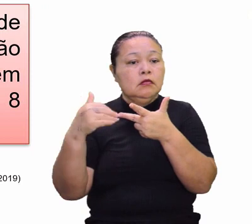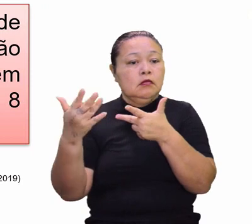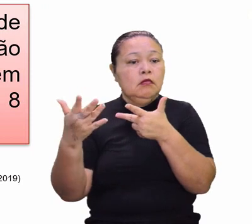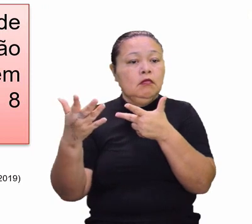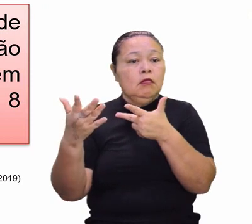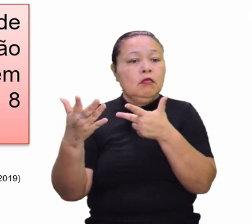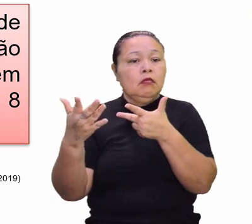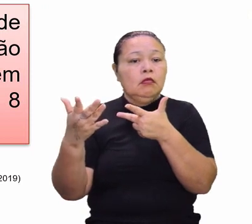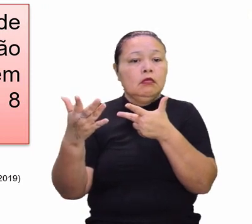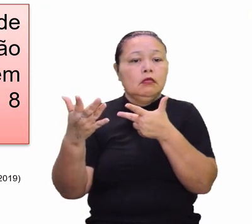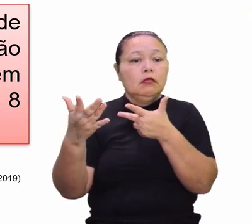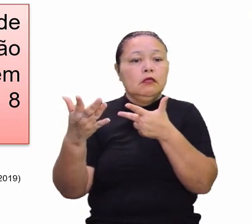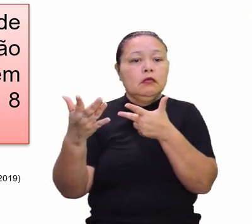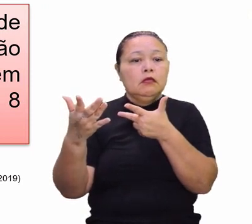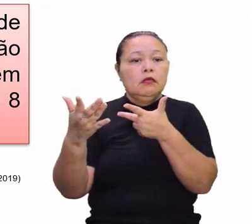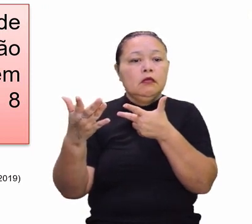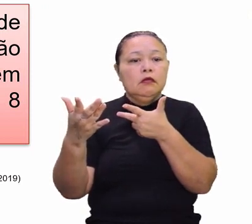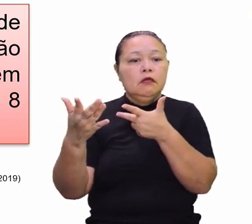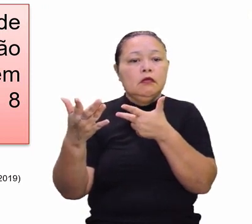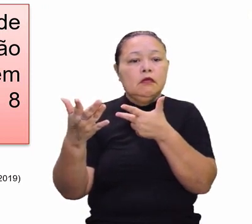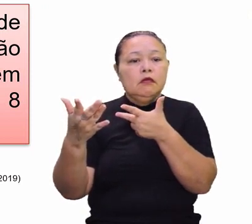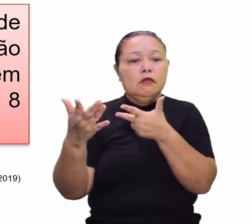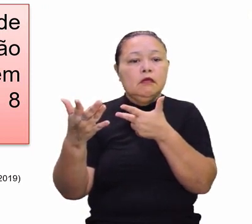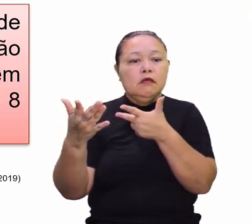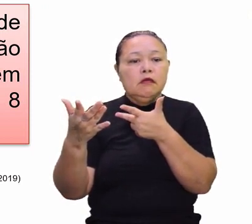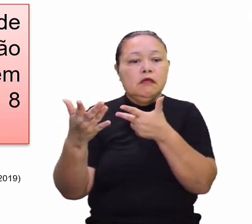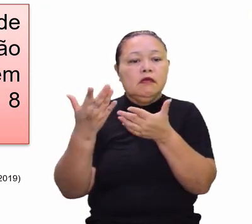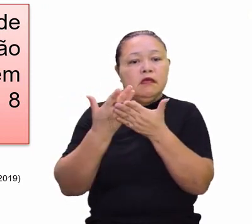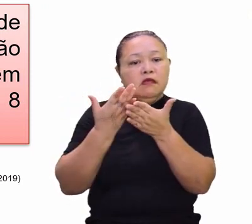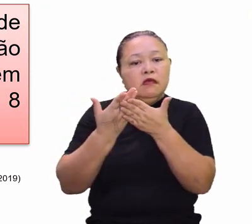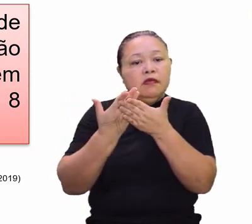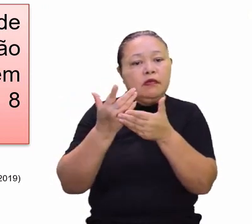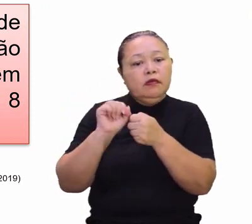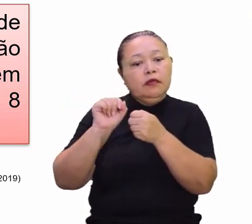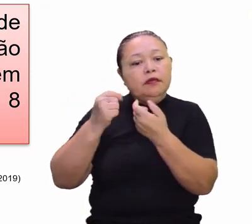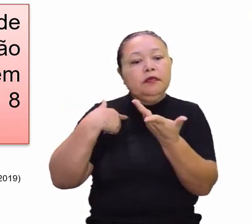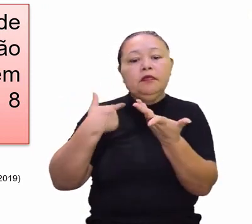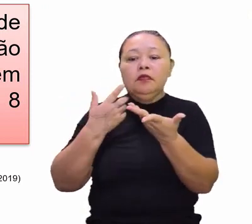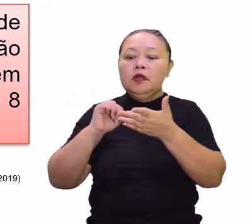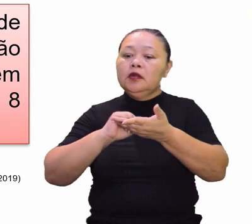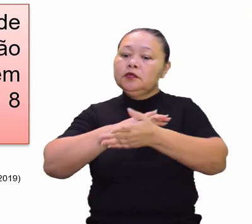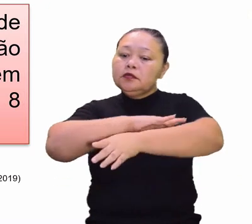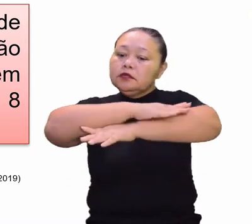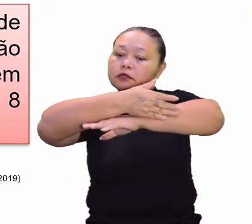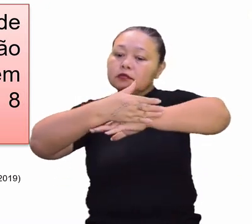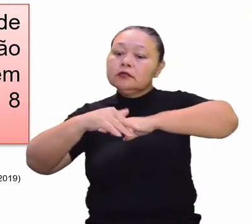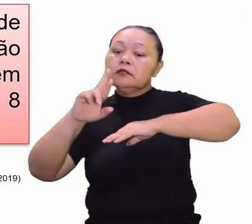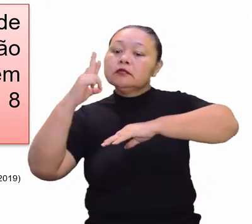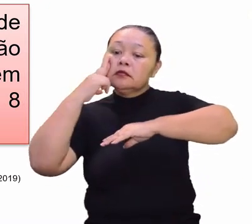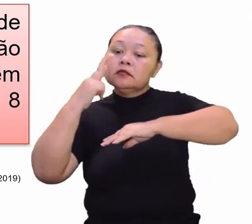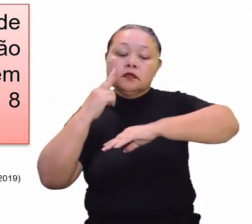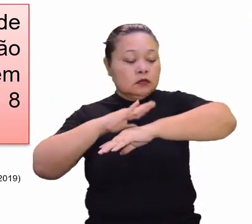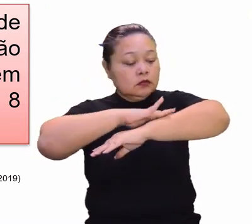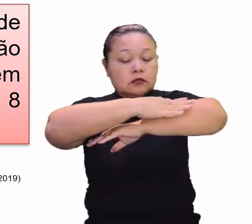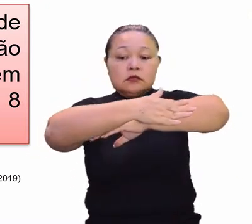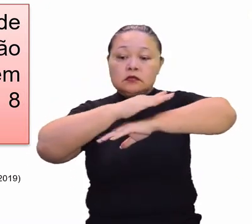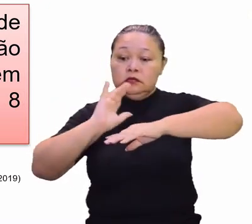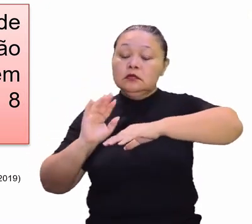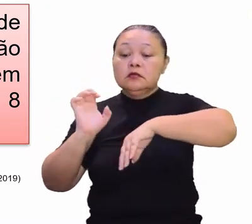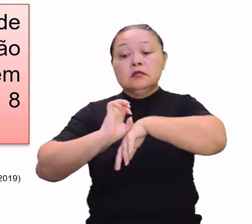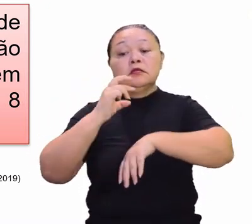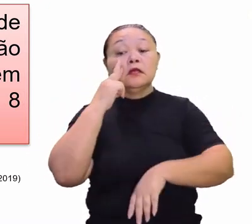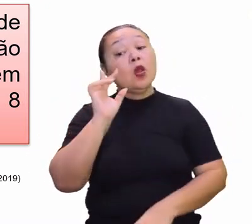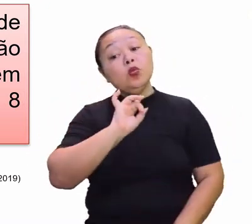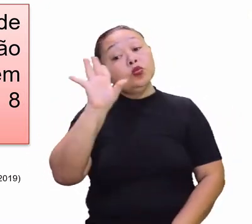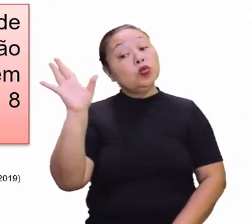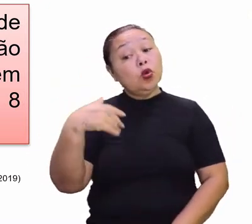Exatamente. Então, quando a gente fala aí de estudos da geomorfologia de Rondônia, e assim como de não